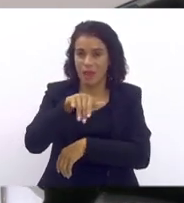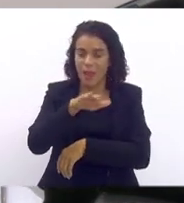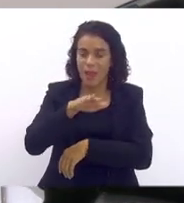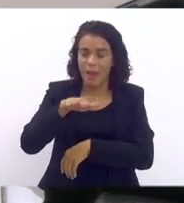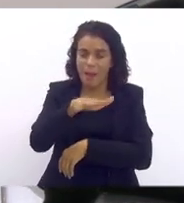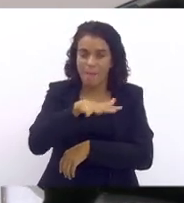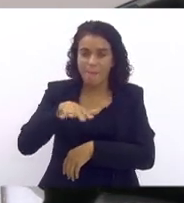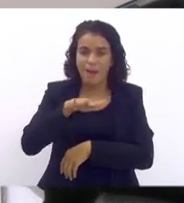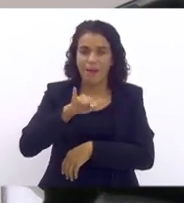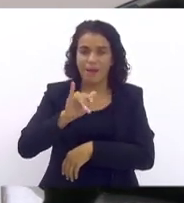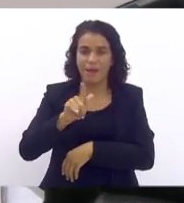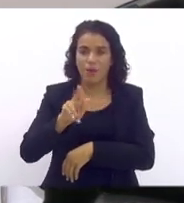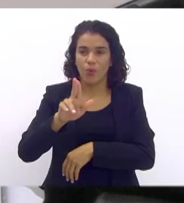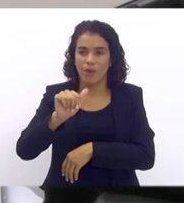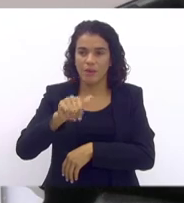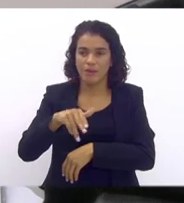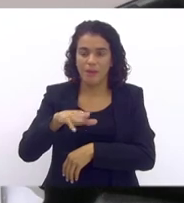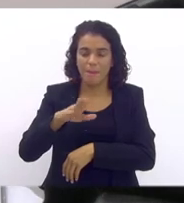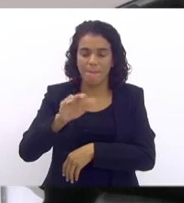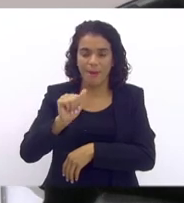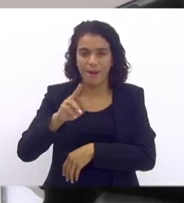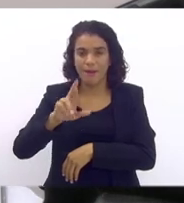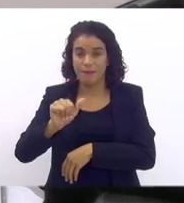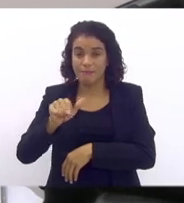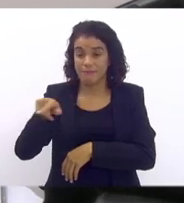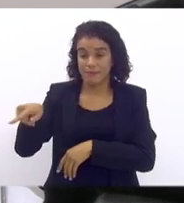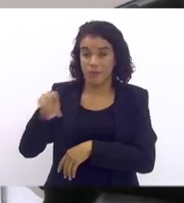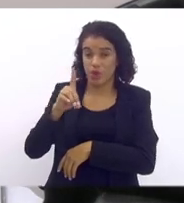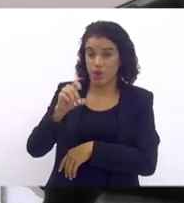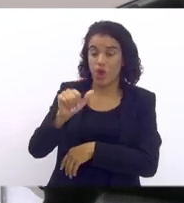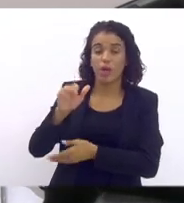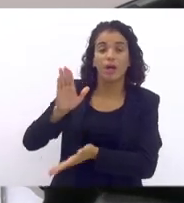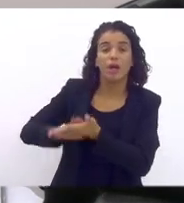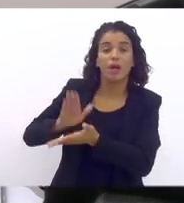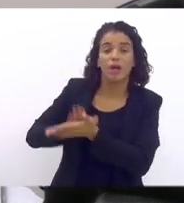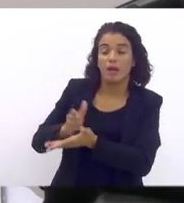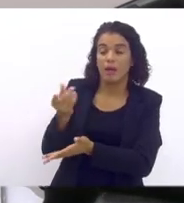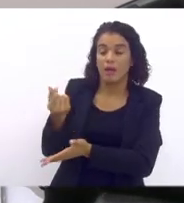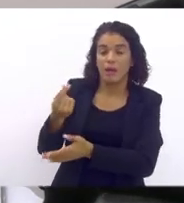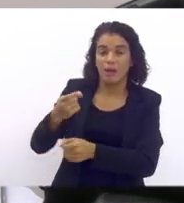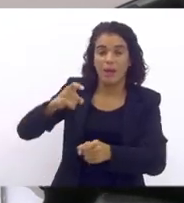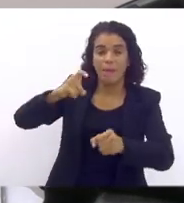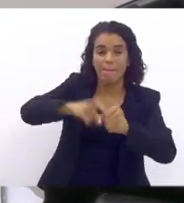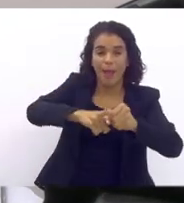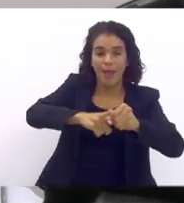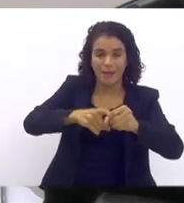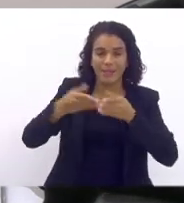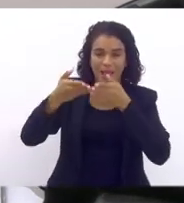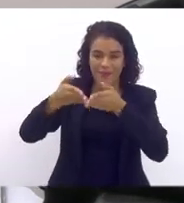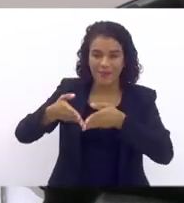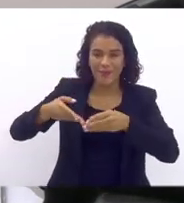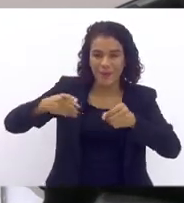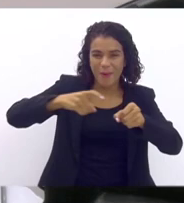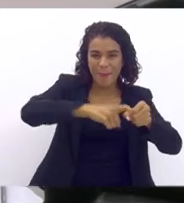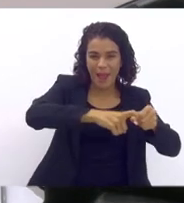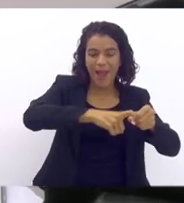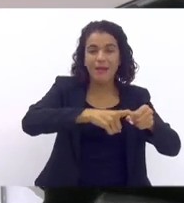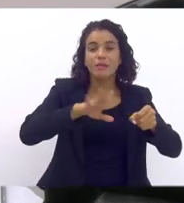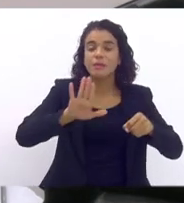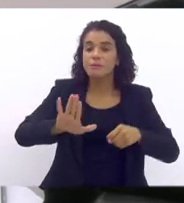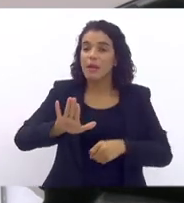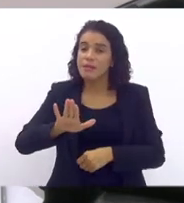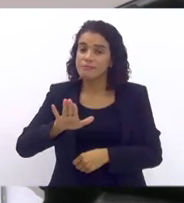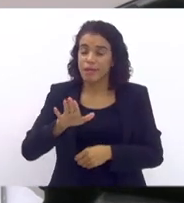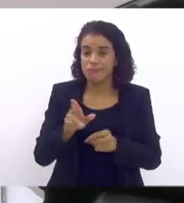responsabilidade de Docas que Docas Visa a questão financeira ela cobra para tracção da embarcação para ela exportar ou